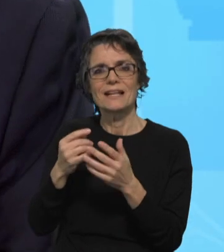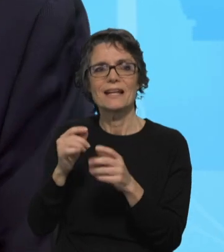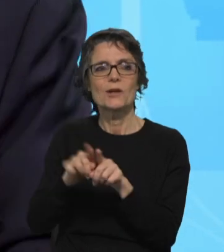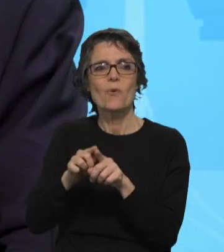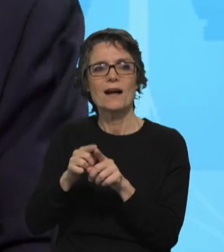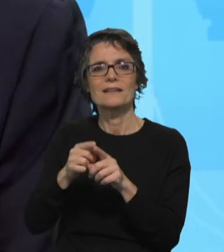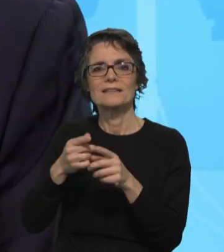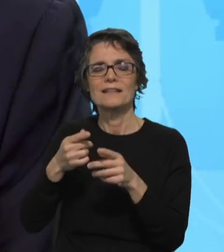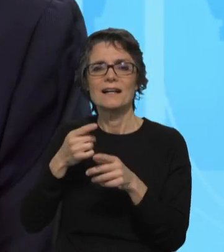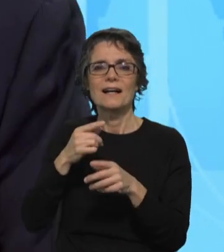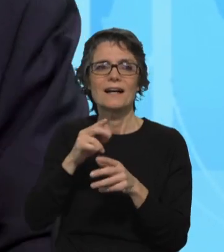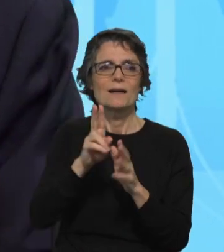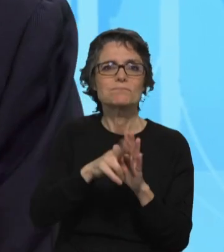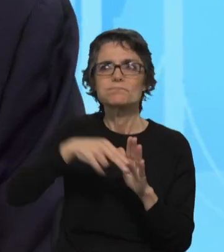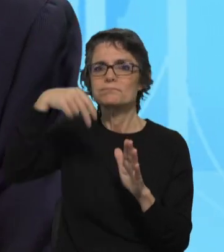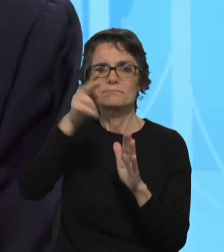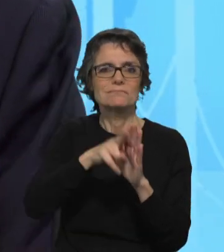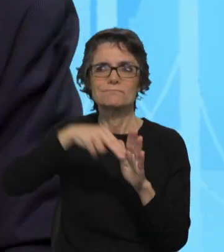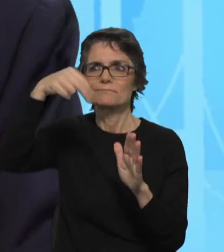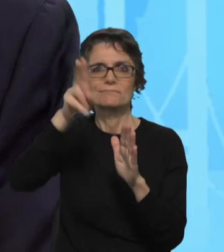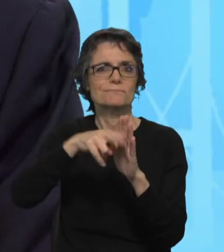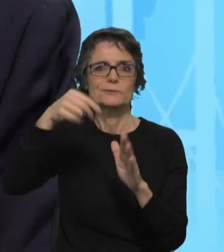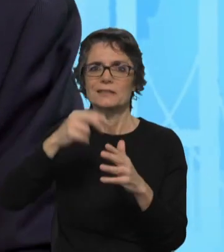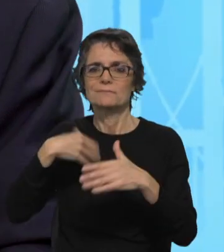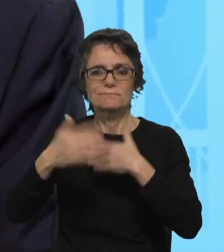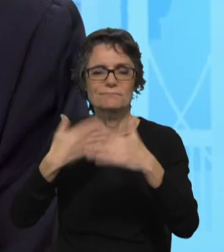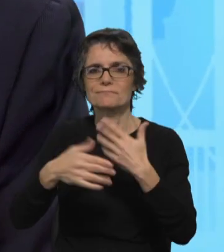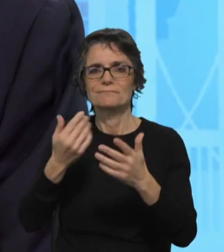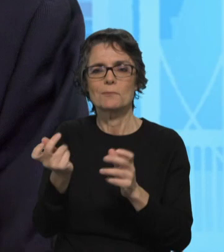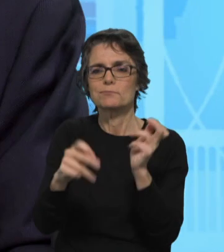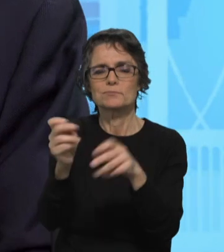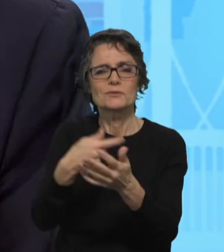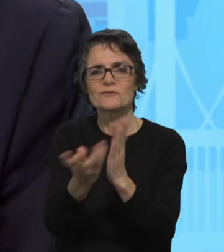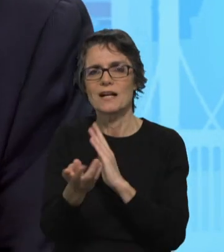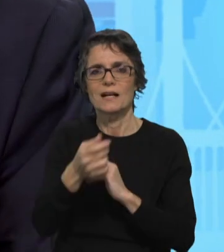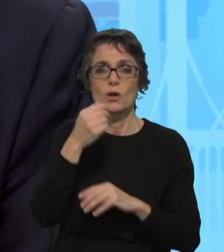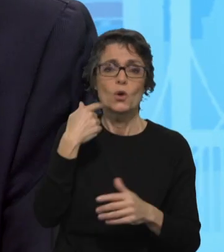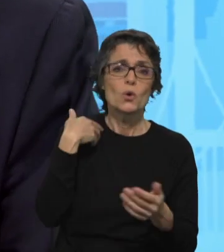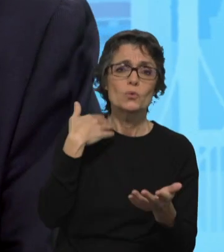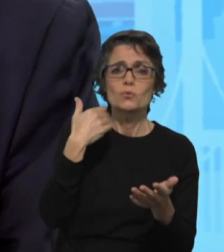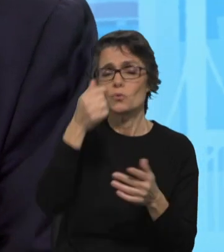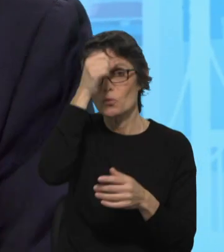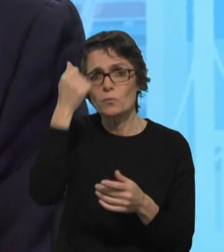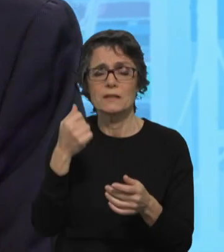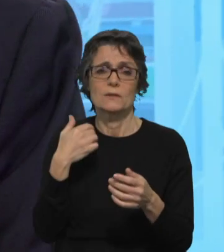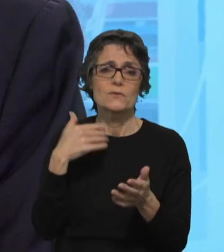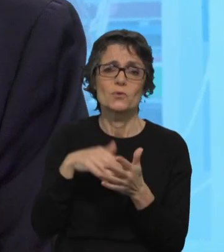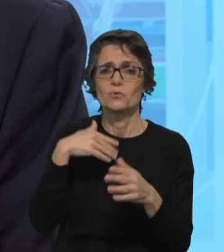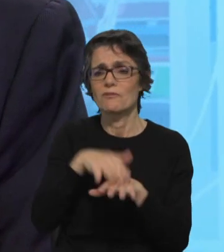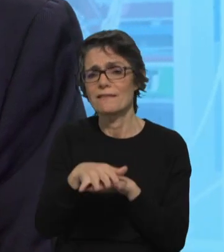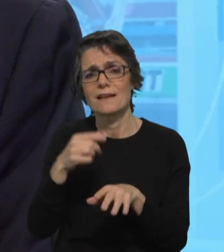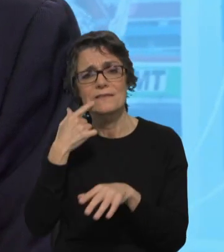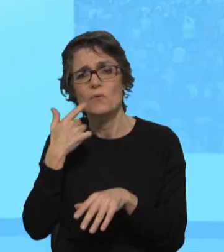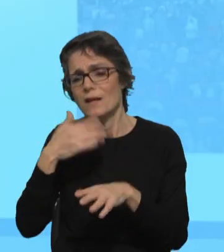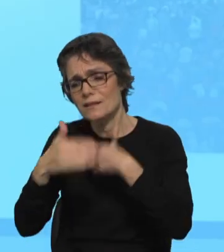pequenas palavras, em pequenos acontecimentos, todos os dias. Domingo de Páscoa, na segunda-feira a seguir, na terça, na quarta, por aí adiante. Teremos de dar